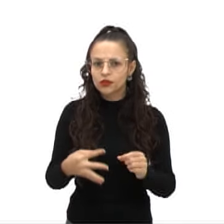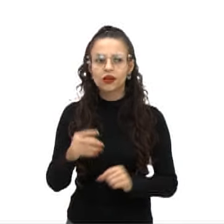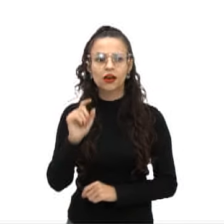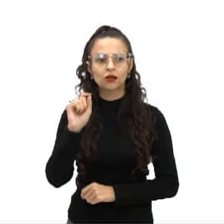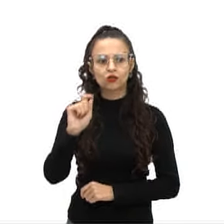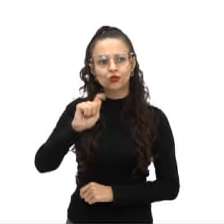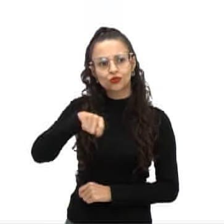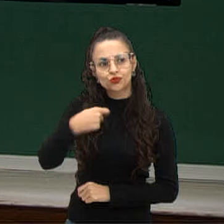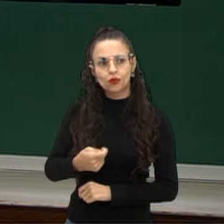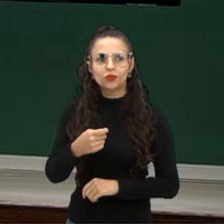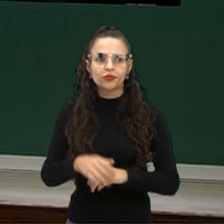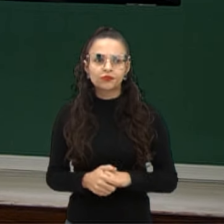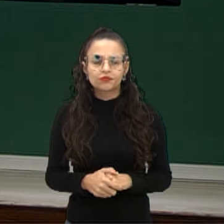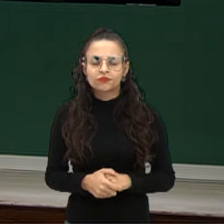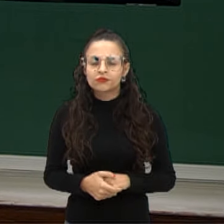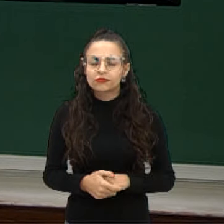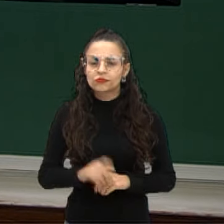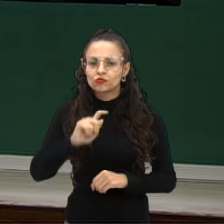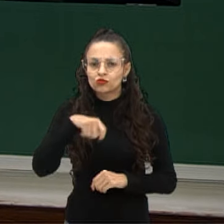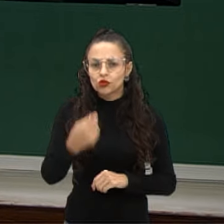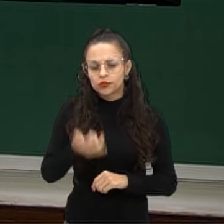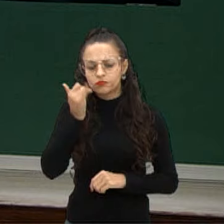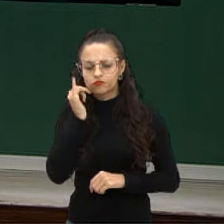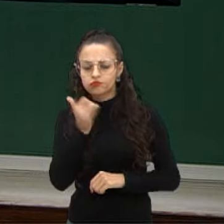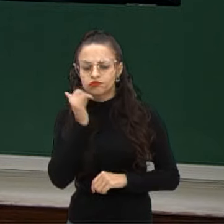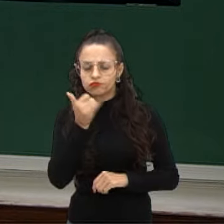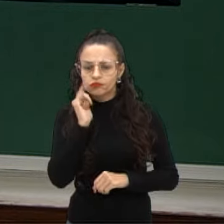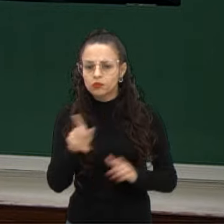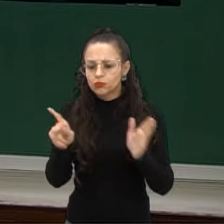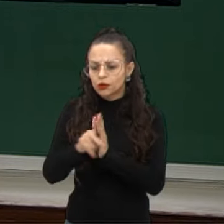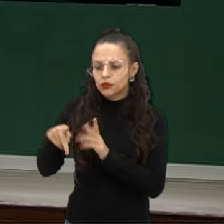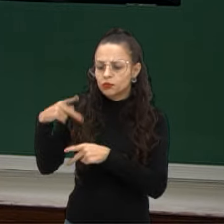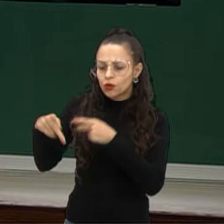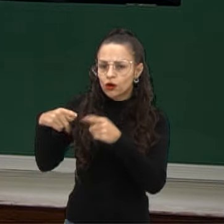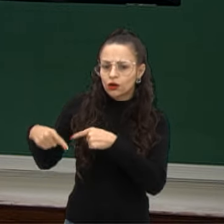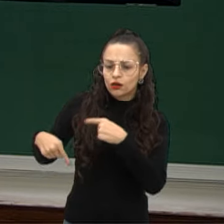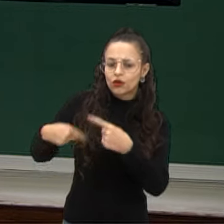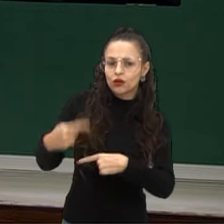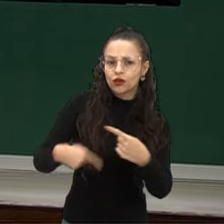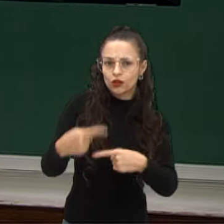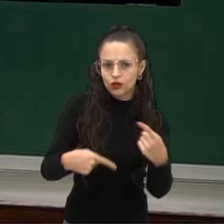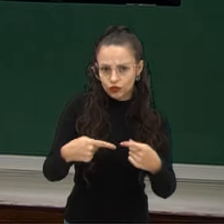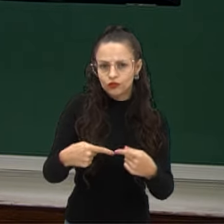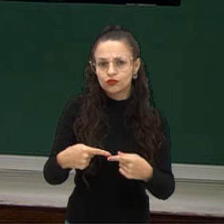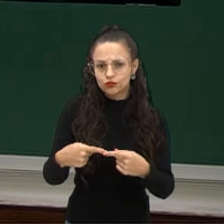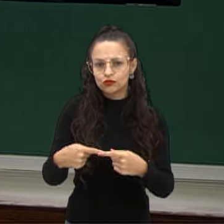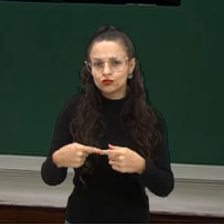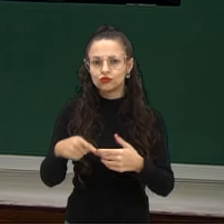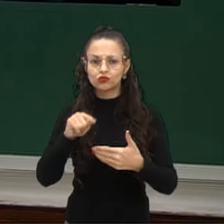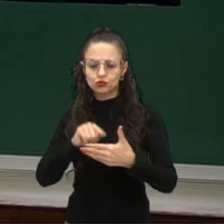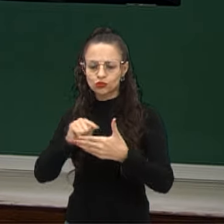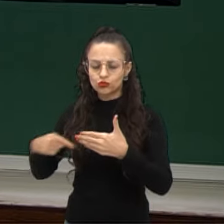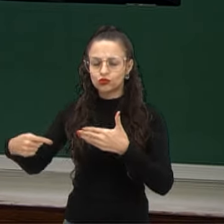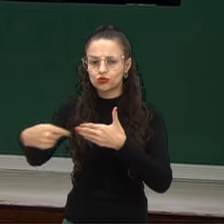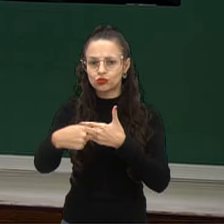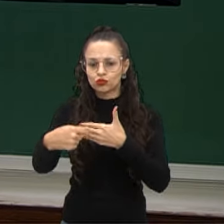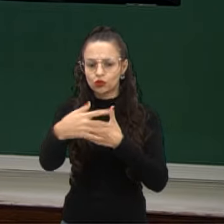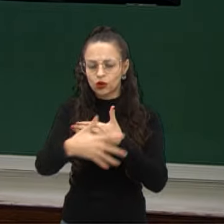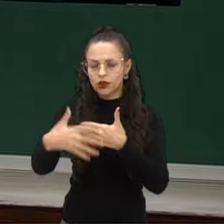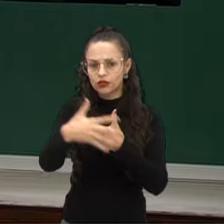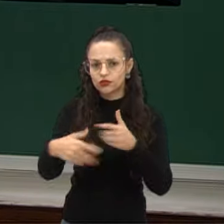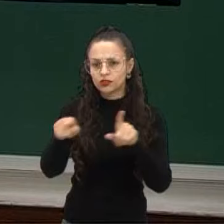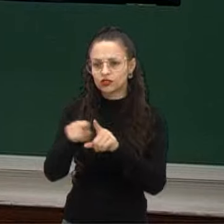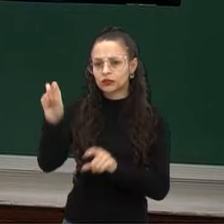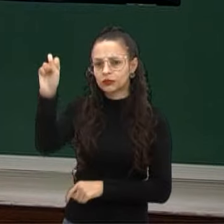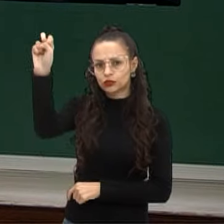aula passada, em relação a uma coleção de histórias e contos populares do Oriente Médio e do Sul da Ásia, do século